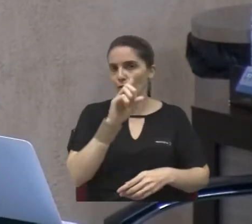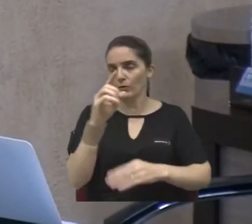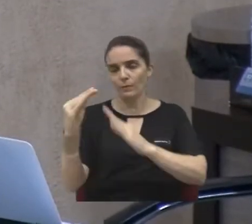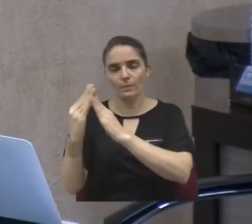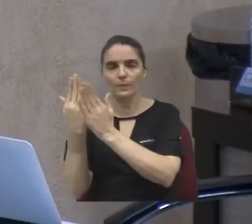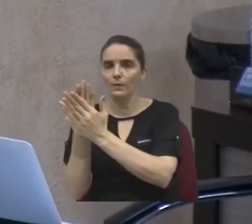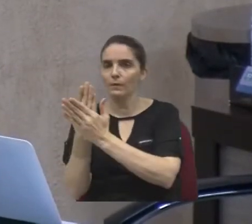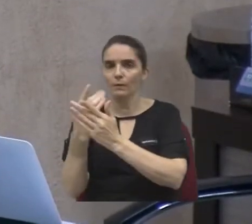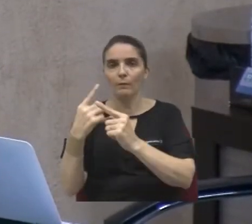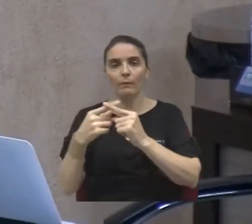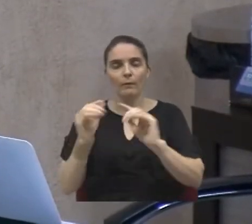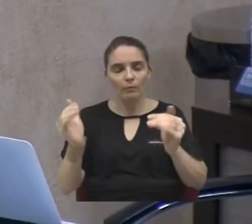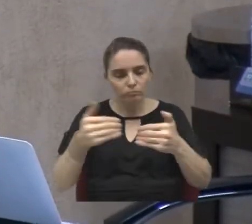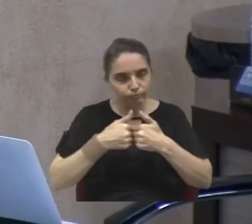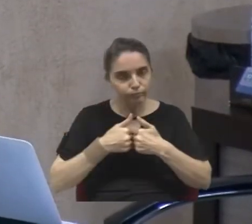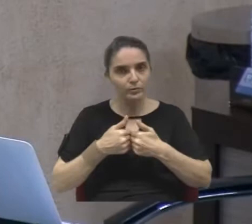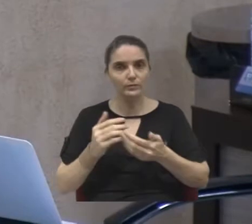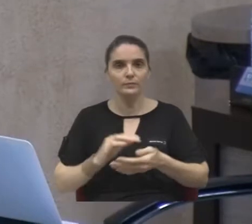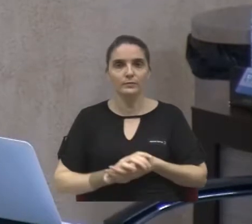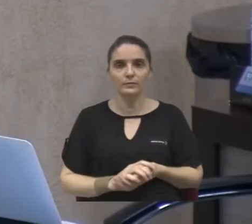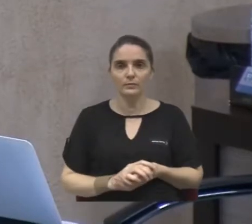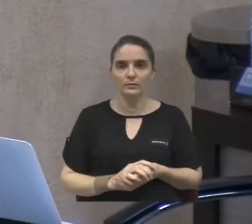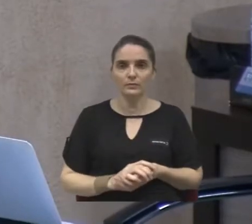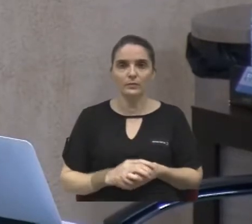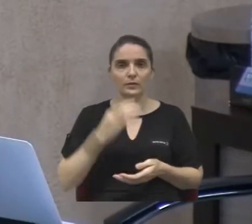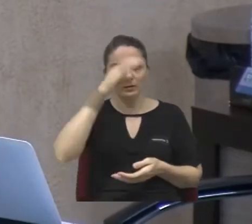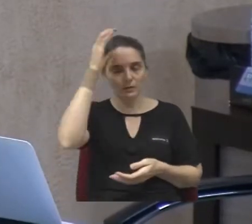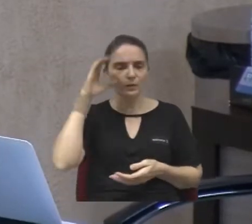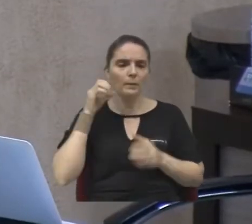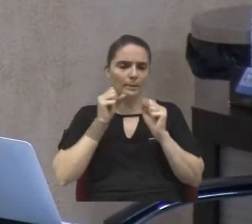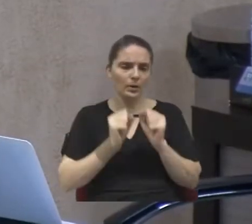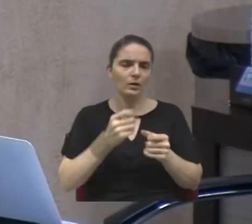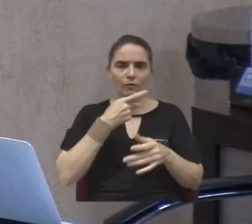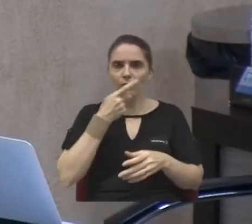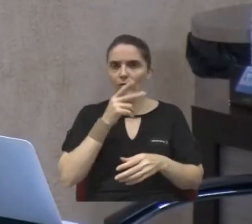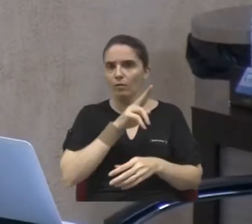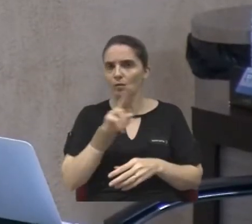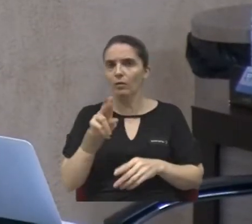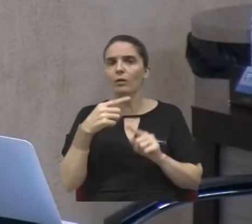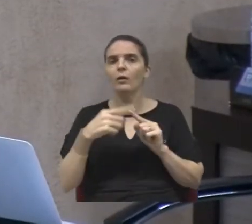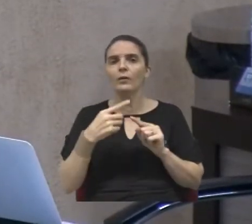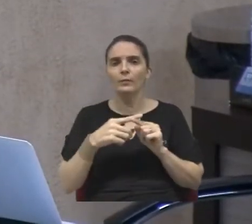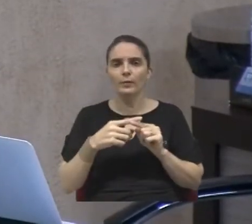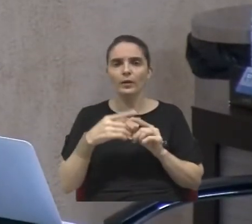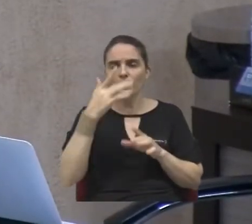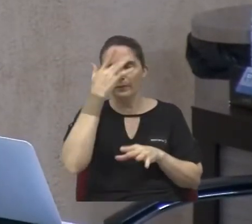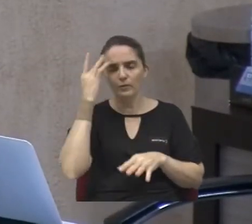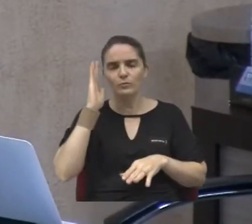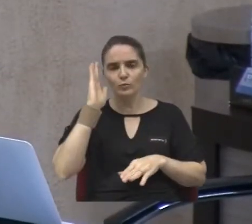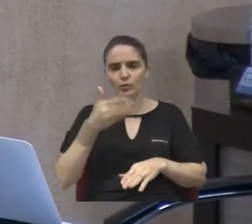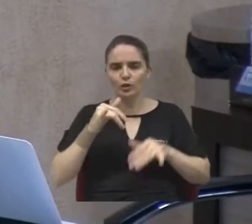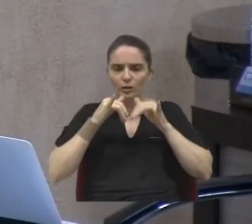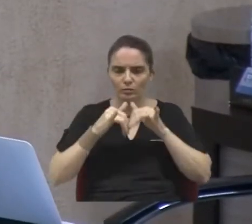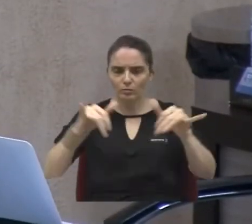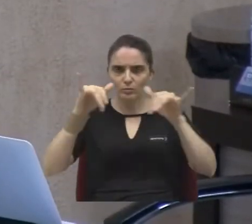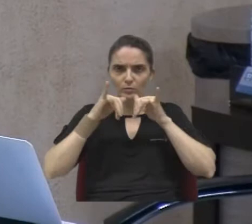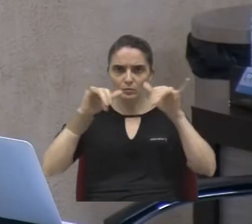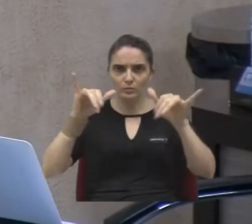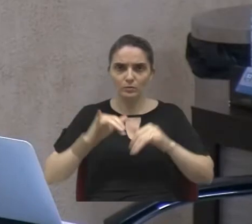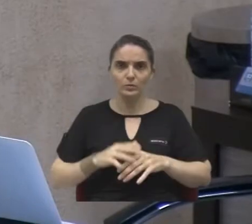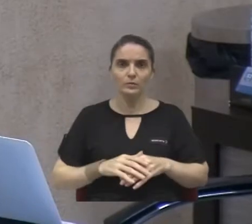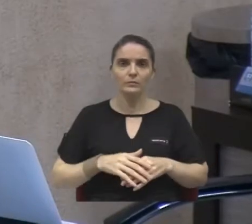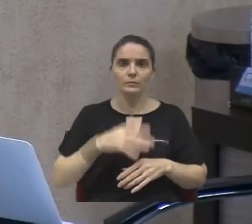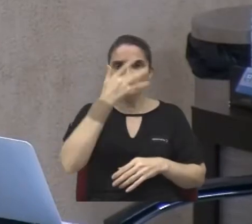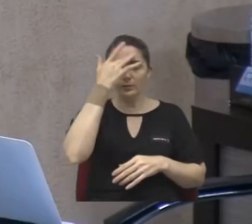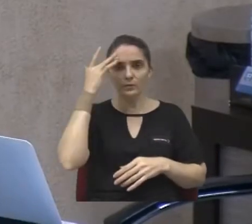filho. Tá? Não tenho problema nenhum em citar o nome dele, porque ele já tornou pública essa situação, que é o munícipe, o senhor Sidney,